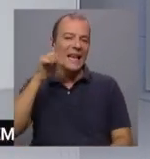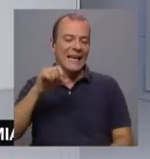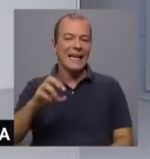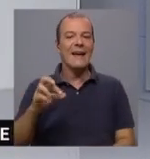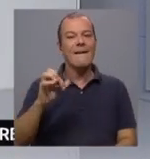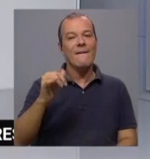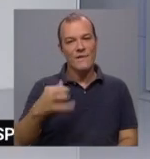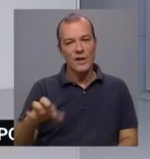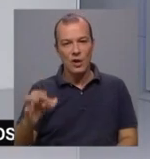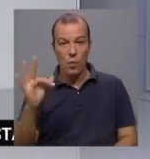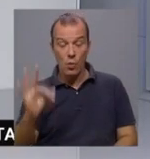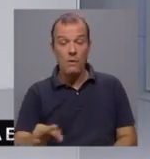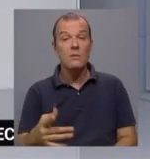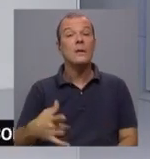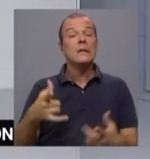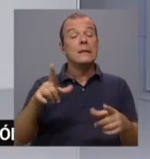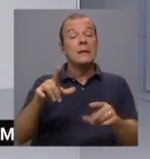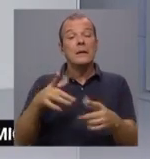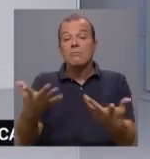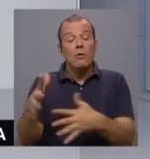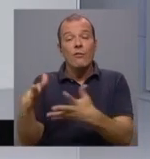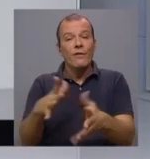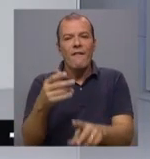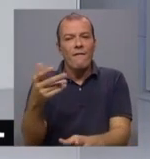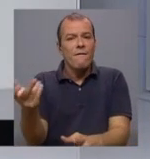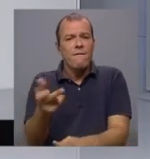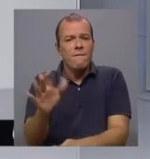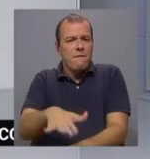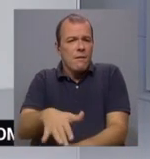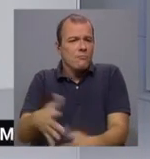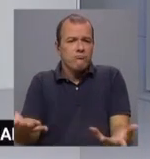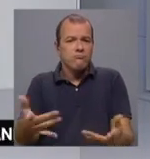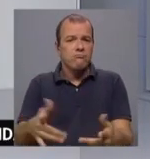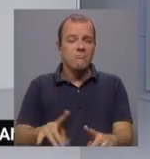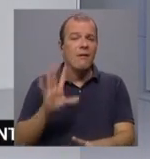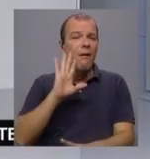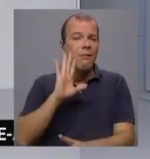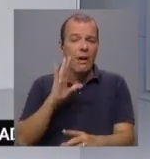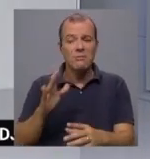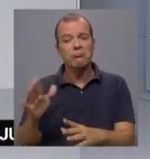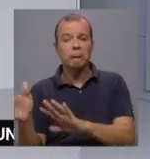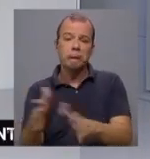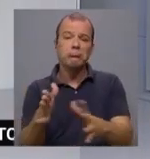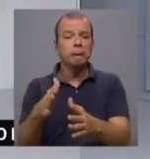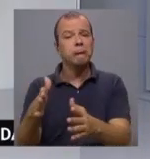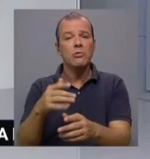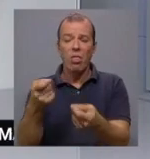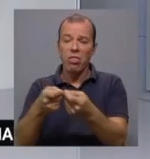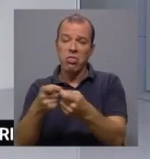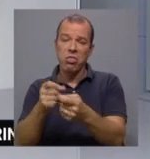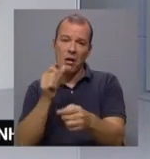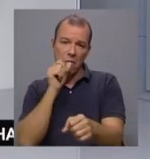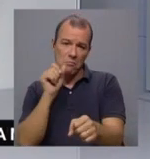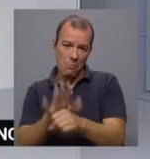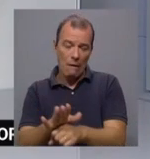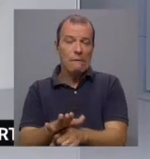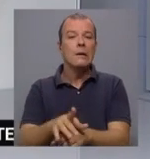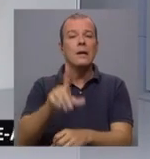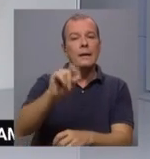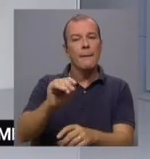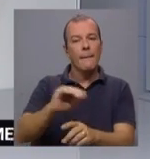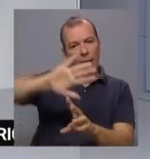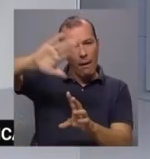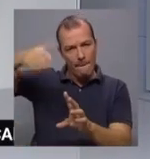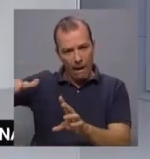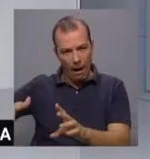para Coimbra, que o vento também em geral fraco do quadrante norte durante a tarde a soprar moderado na faixa costeira ocidental e também nas terras